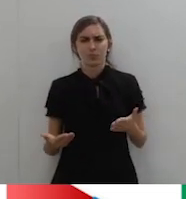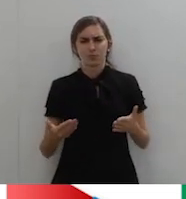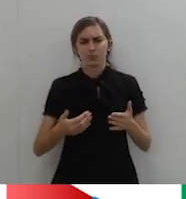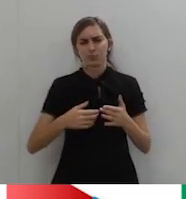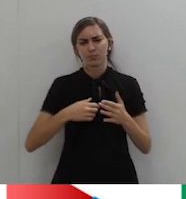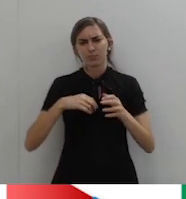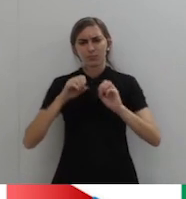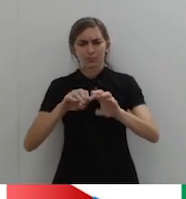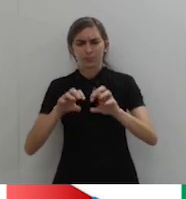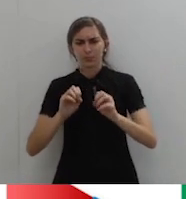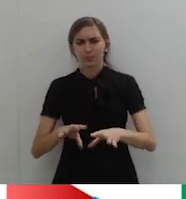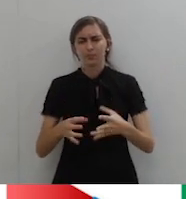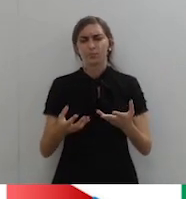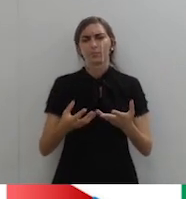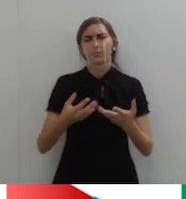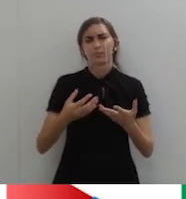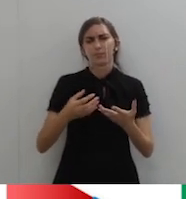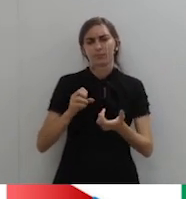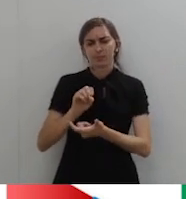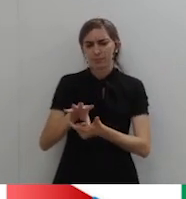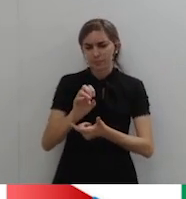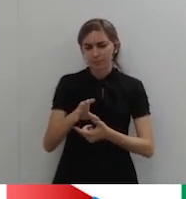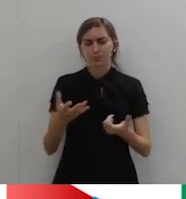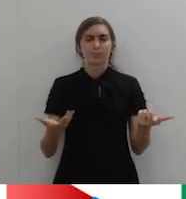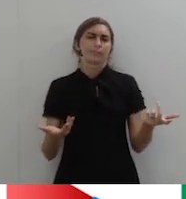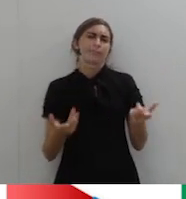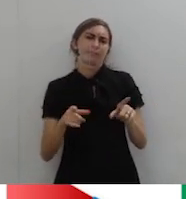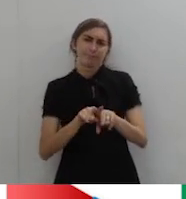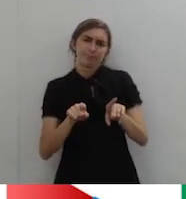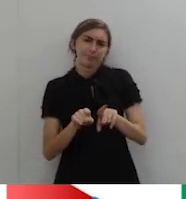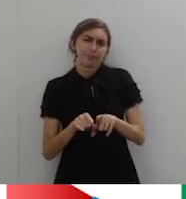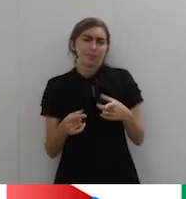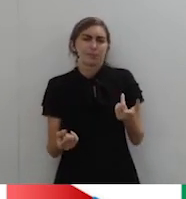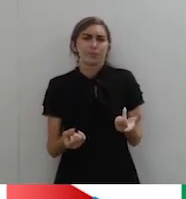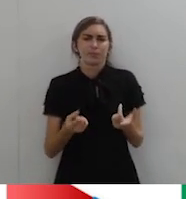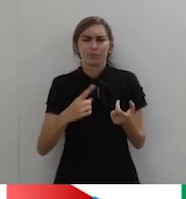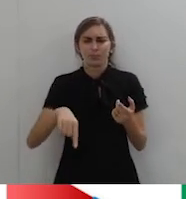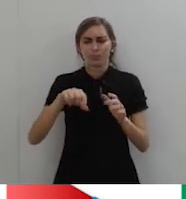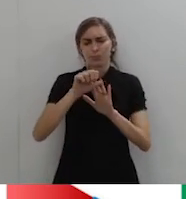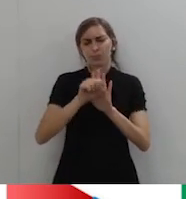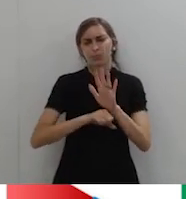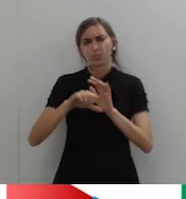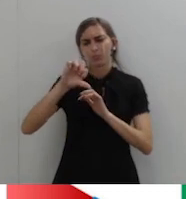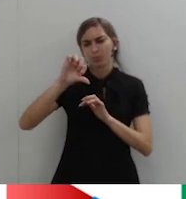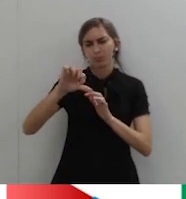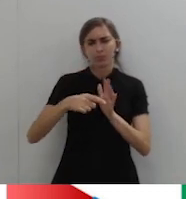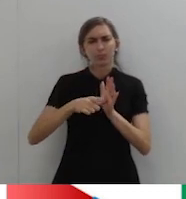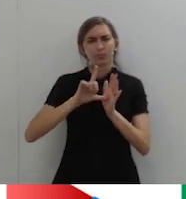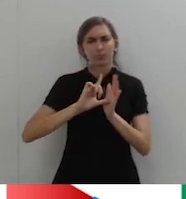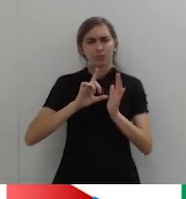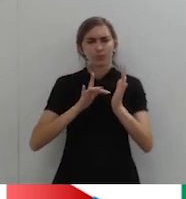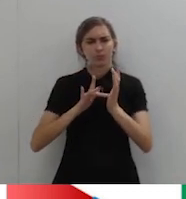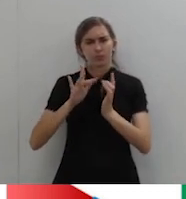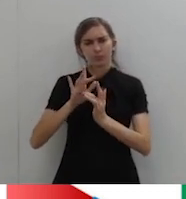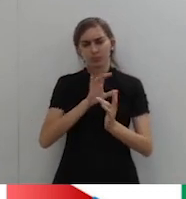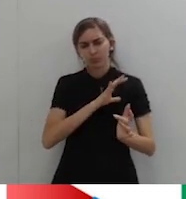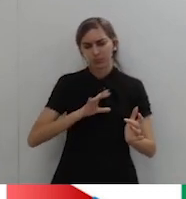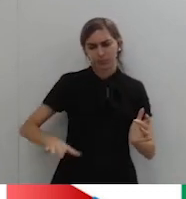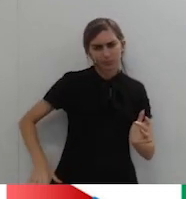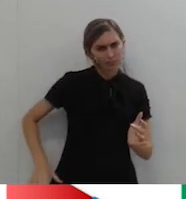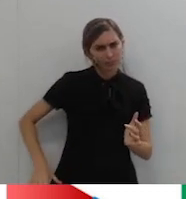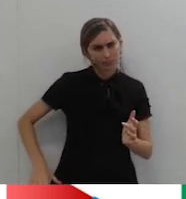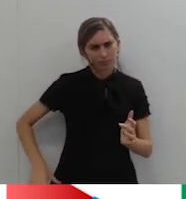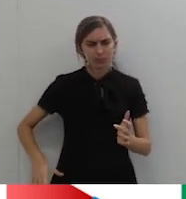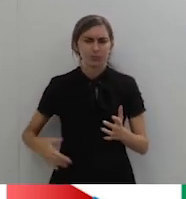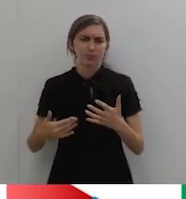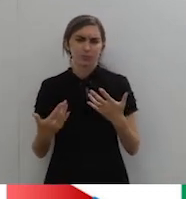da alfabetização. Então, no entanto, também no século IX a.C.,